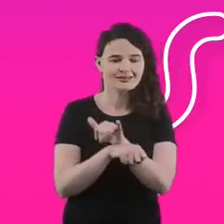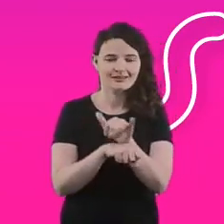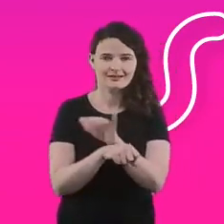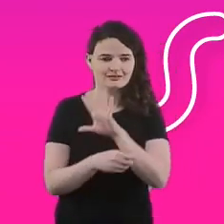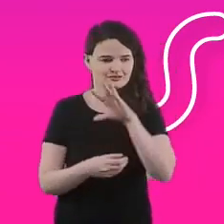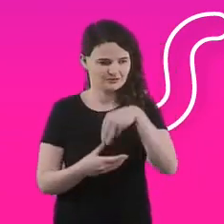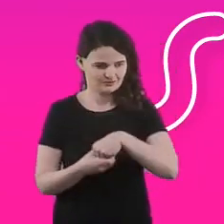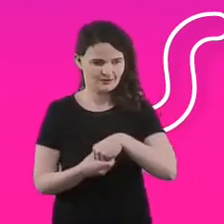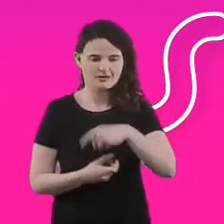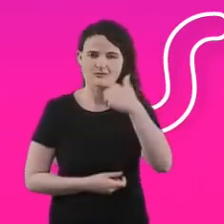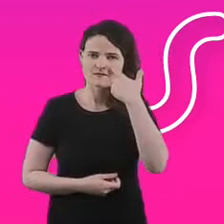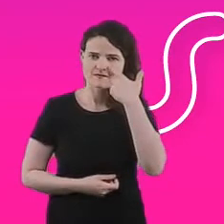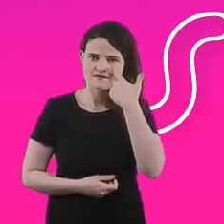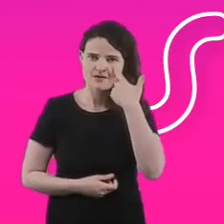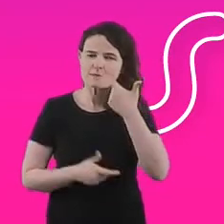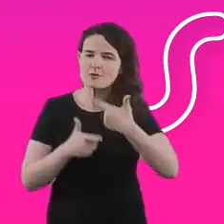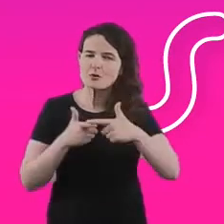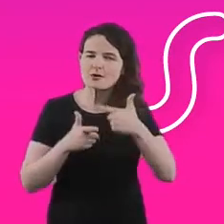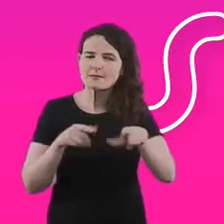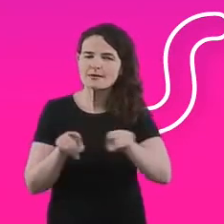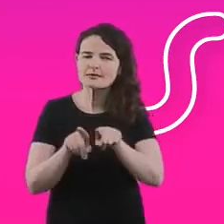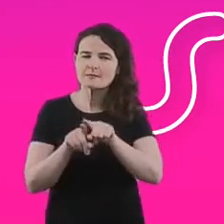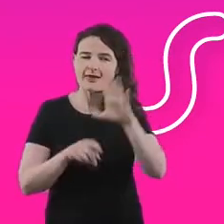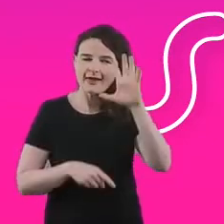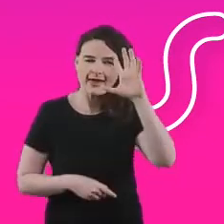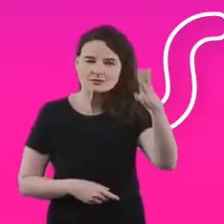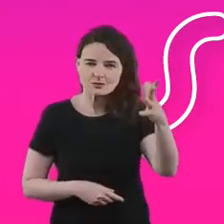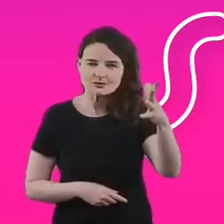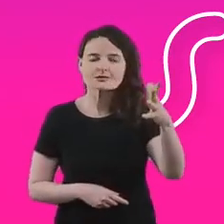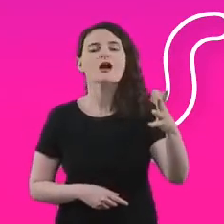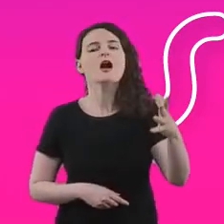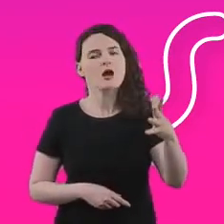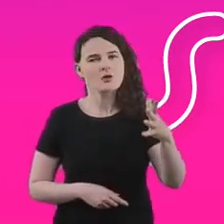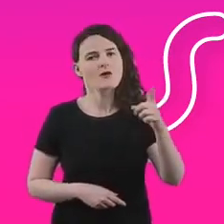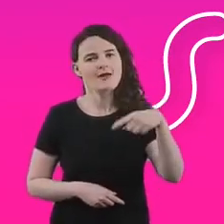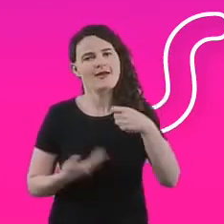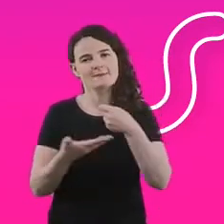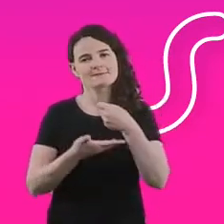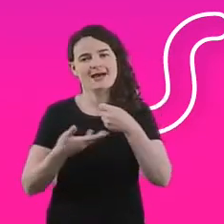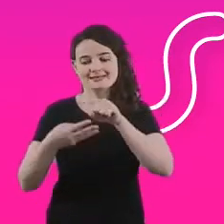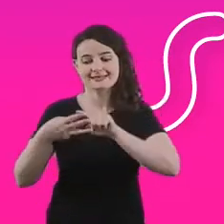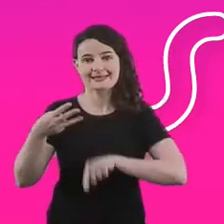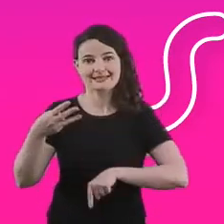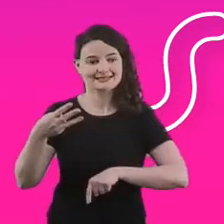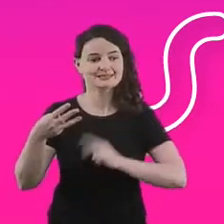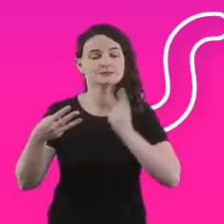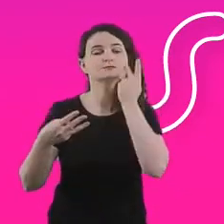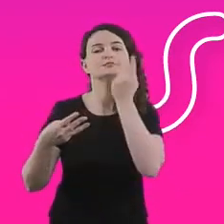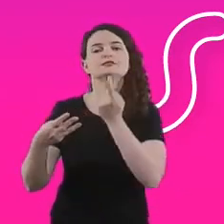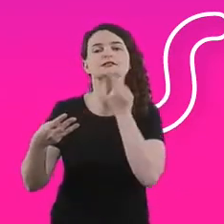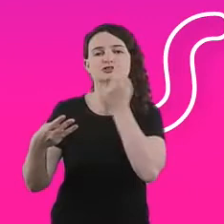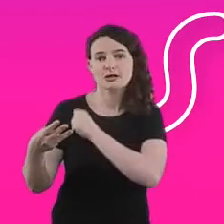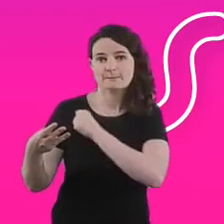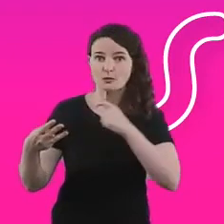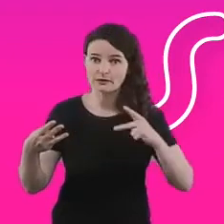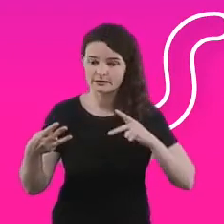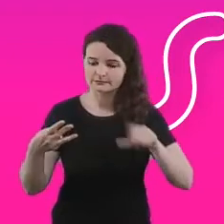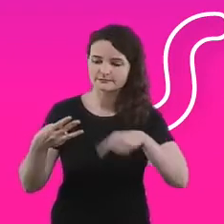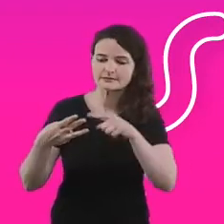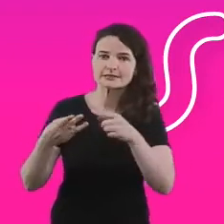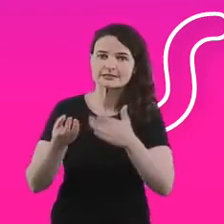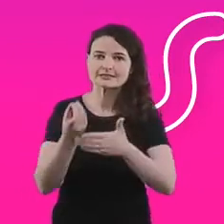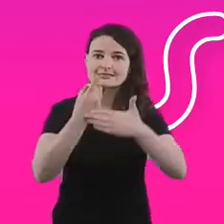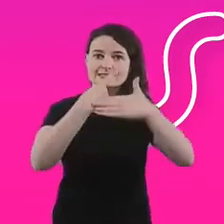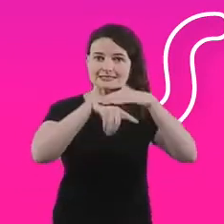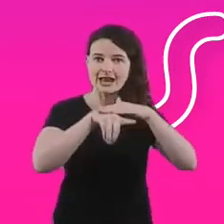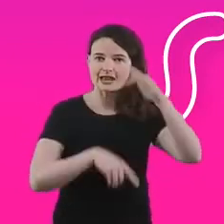problema e construir a solução, acho que está muito baseado nesses 3 eixos, né? Da políticas públicas, do design thinking e de